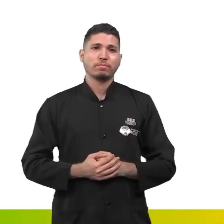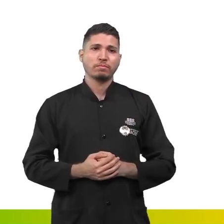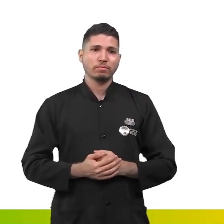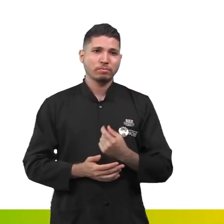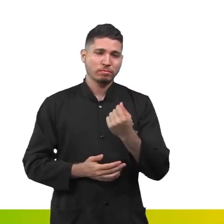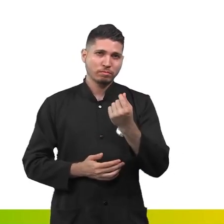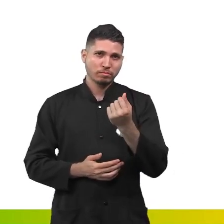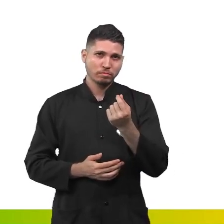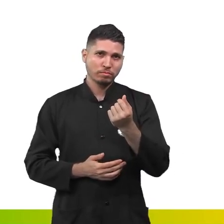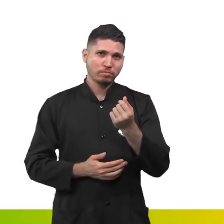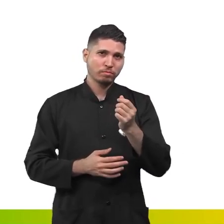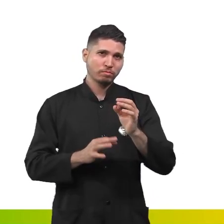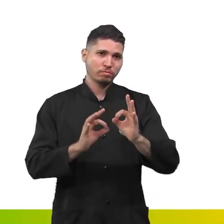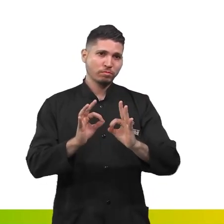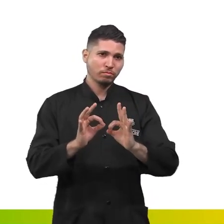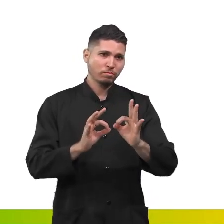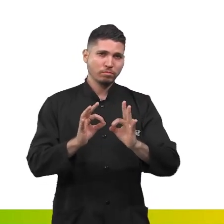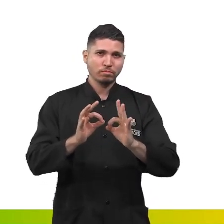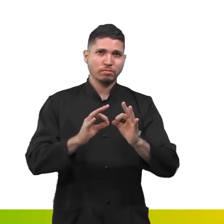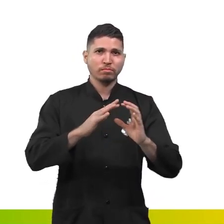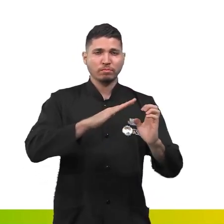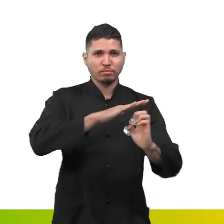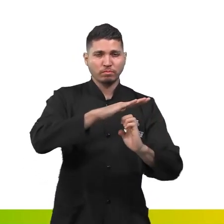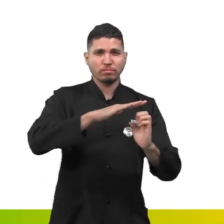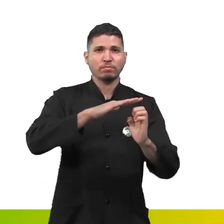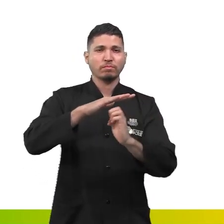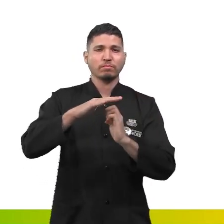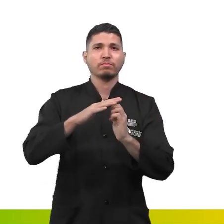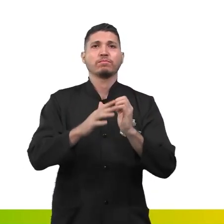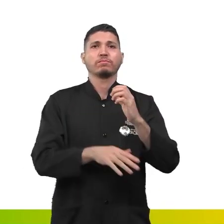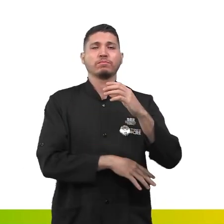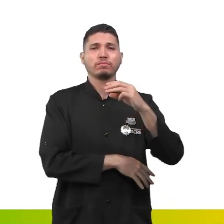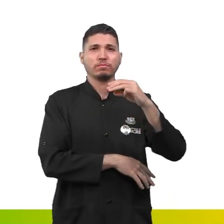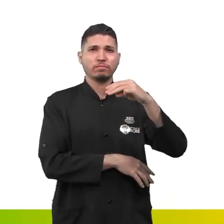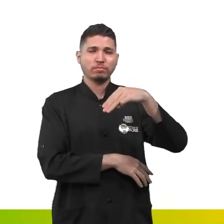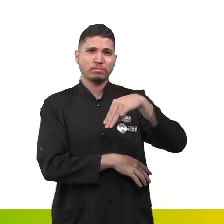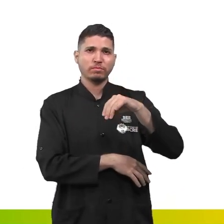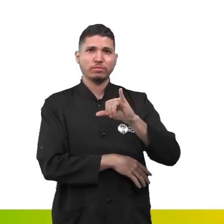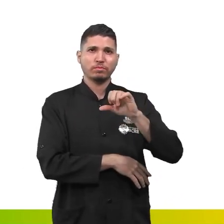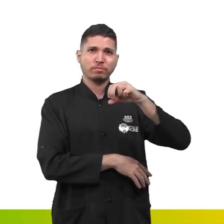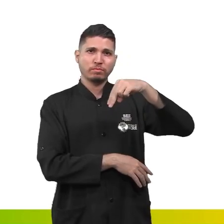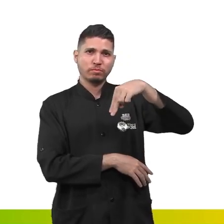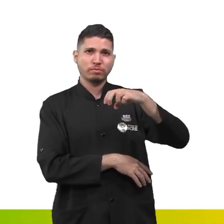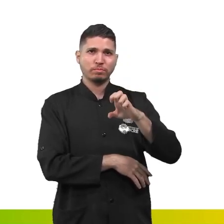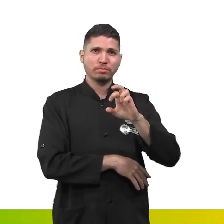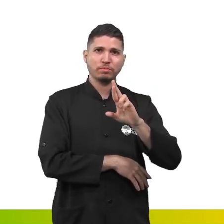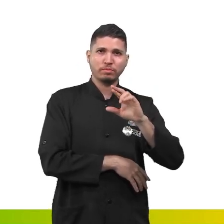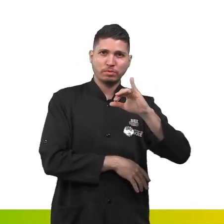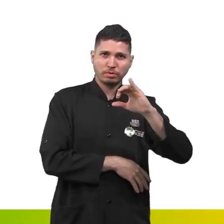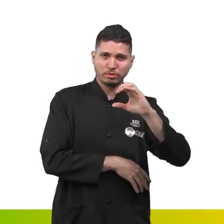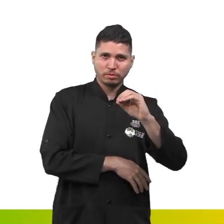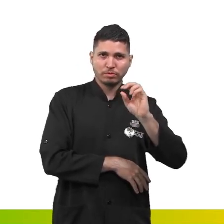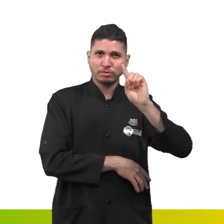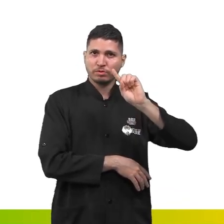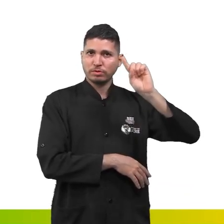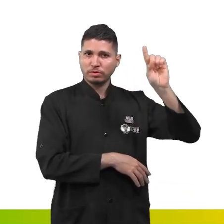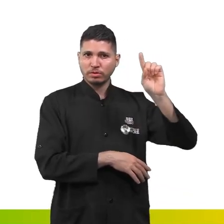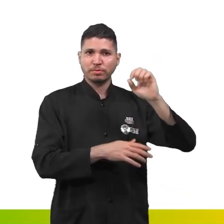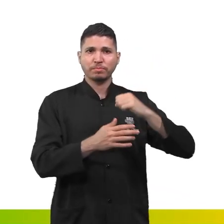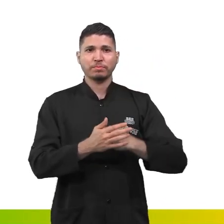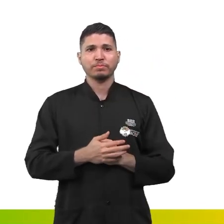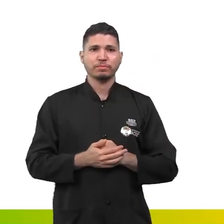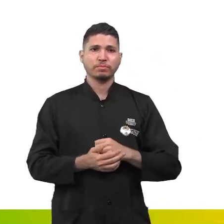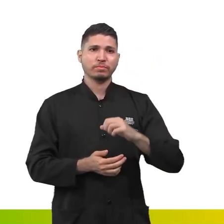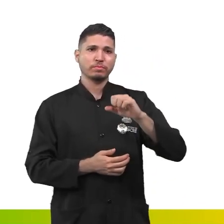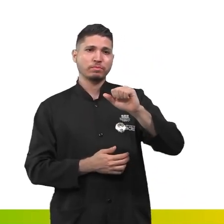foi dividido entre as empresas mineradoras que operavam naquela região, que no caso é a Samarco,